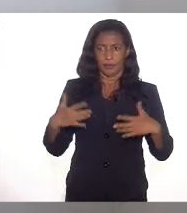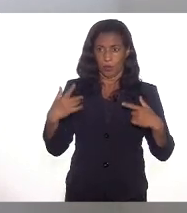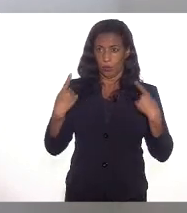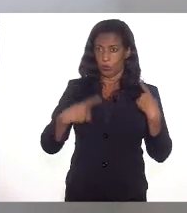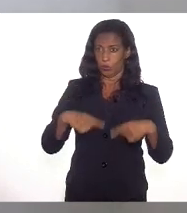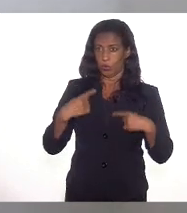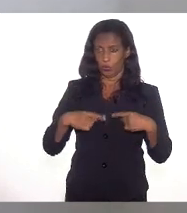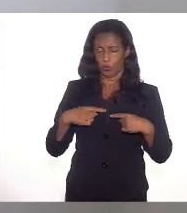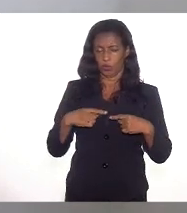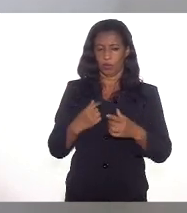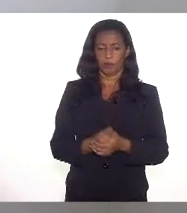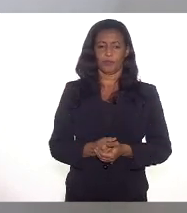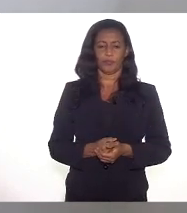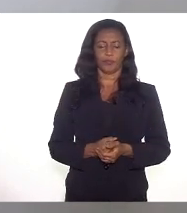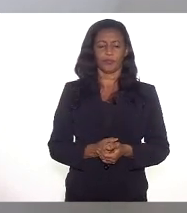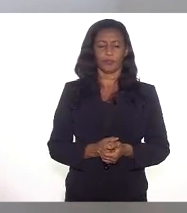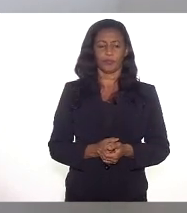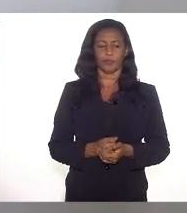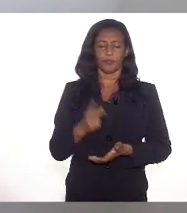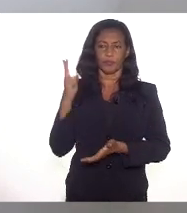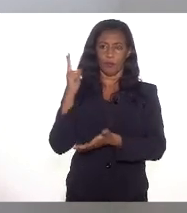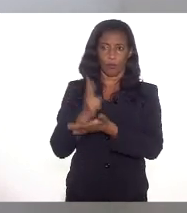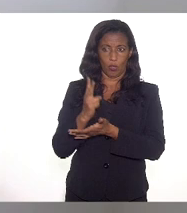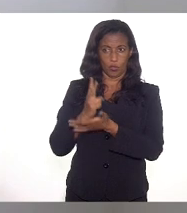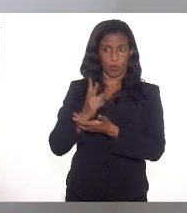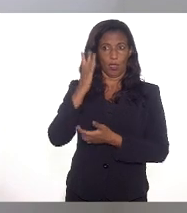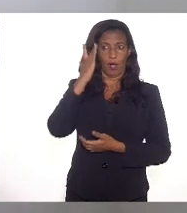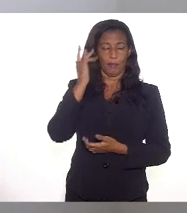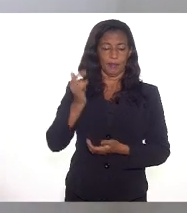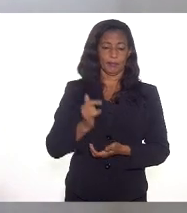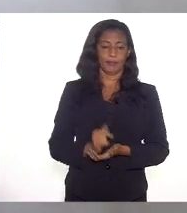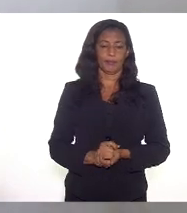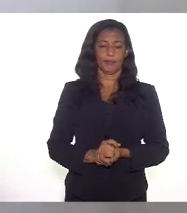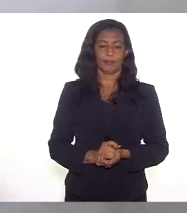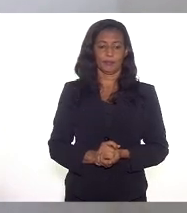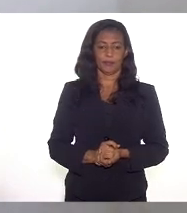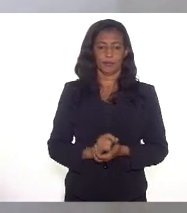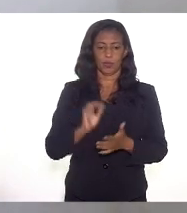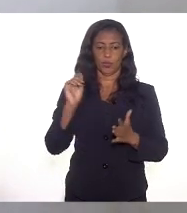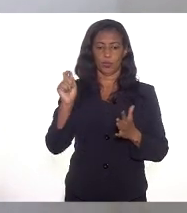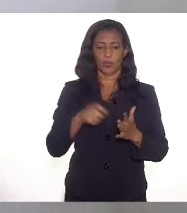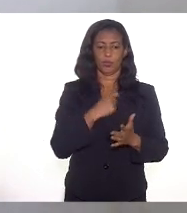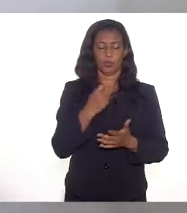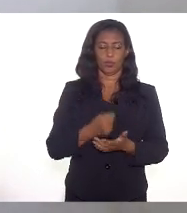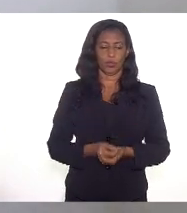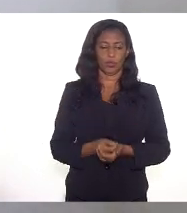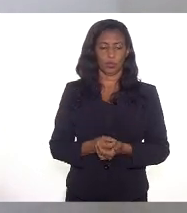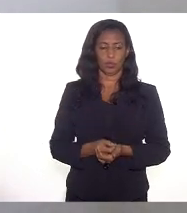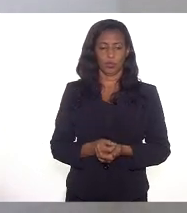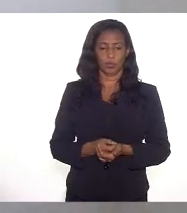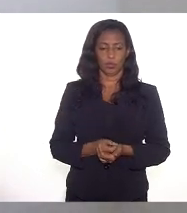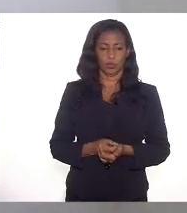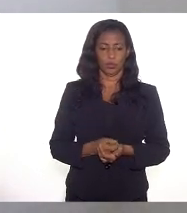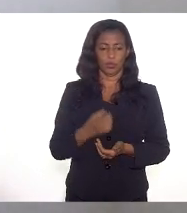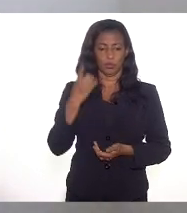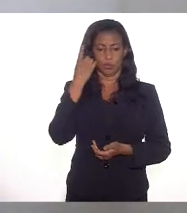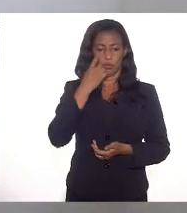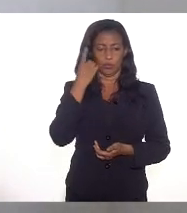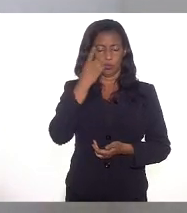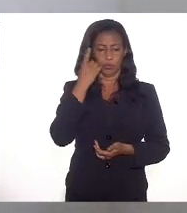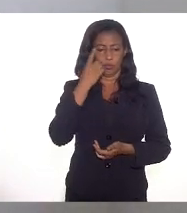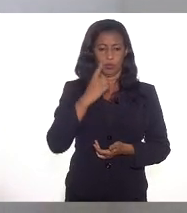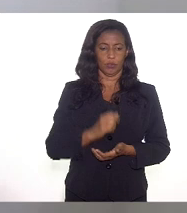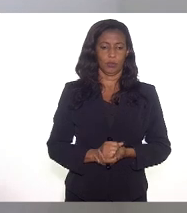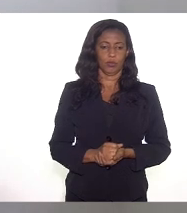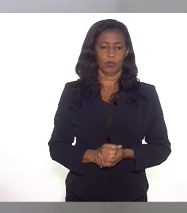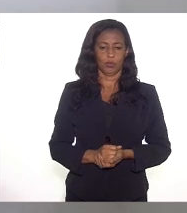discussão prévia continua no dia de amanhã. Estão inscritos os deputados, as